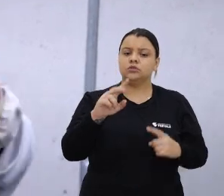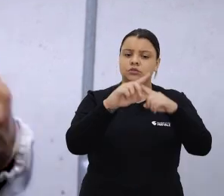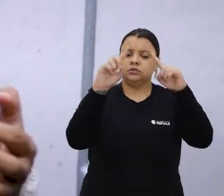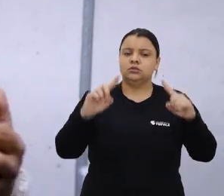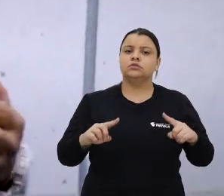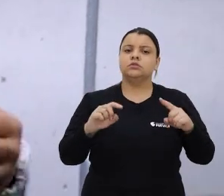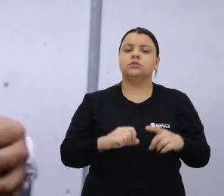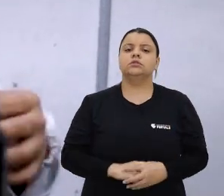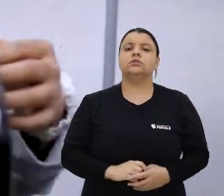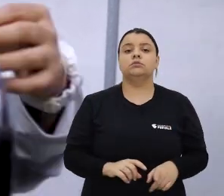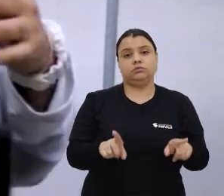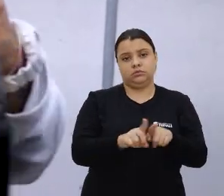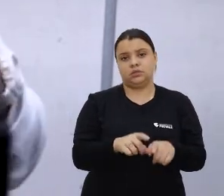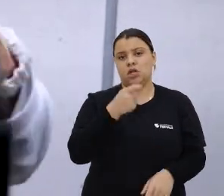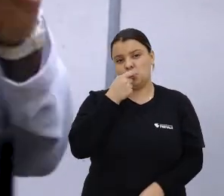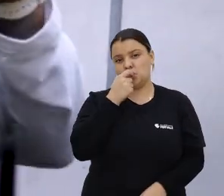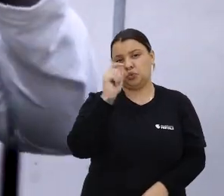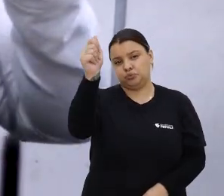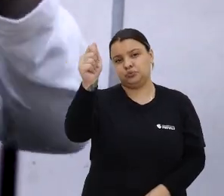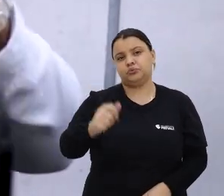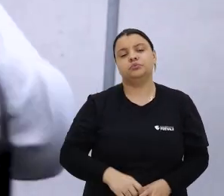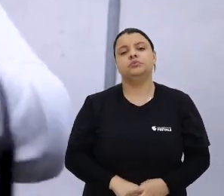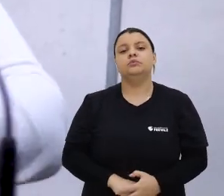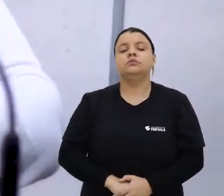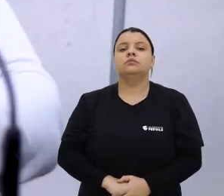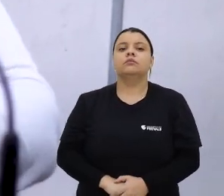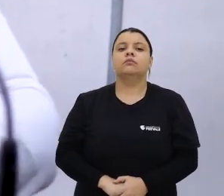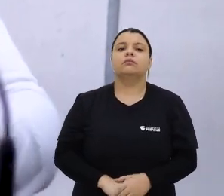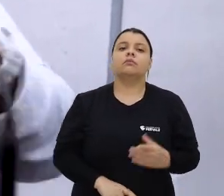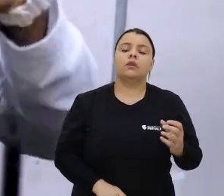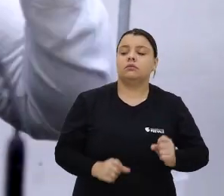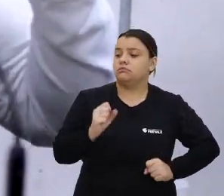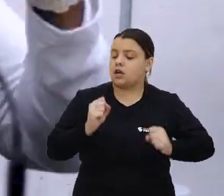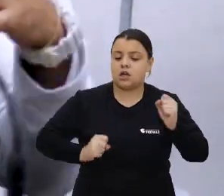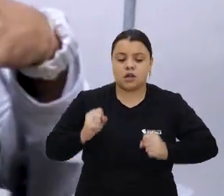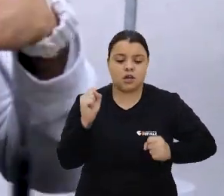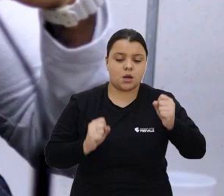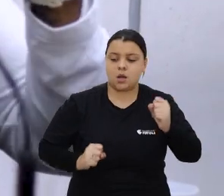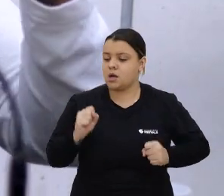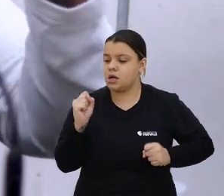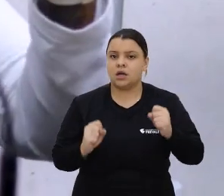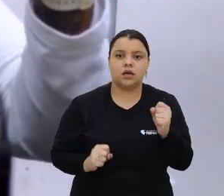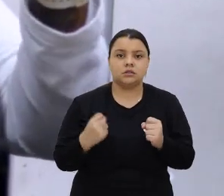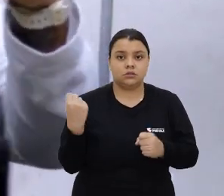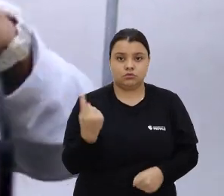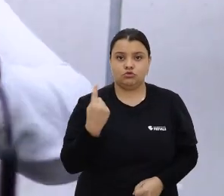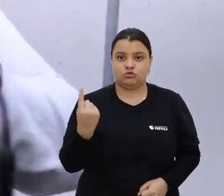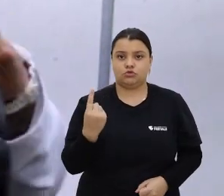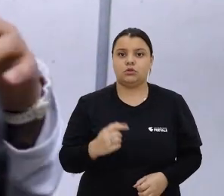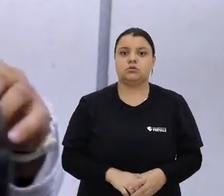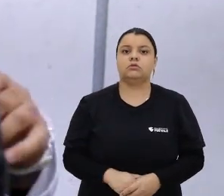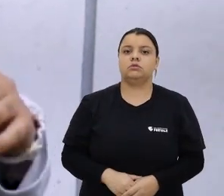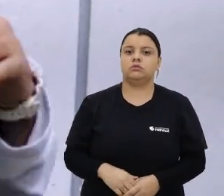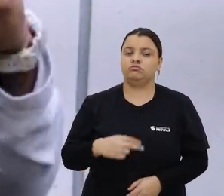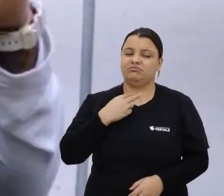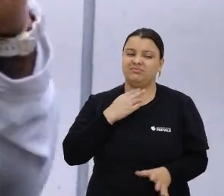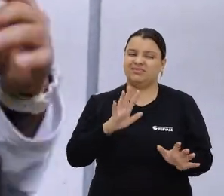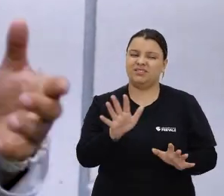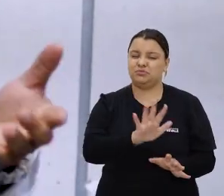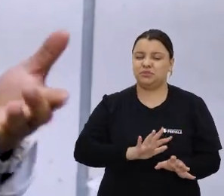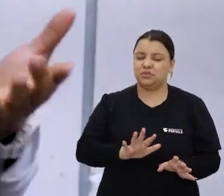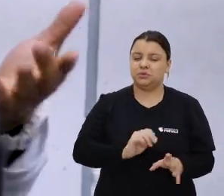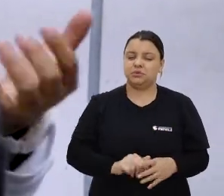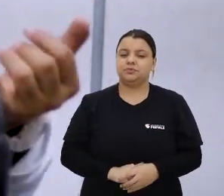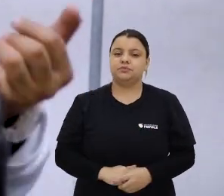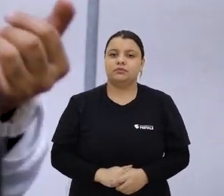e da arbitragem, né? Aqueci no vestiário sozinho, meus colegas brancos puderam aquecer no campo tranquilamente, mas